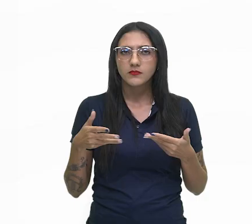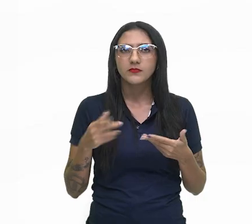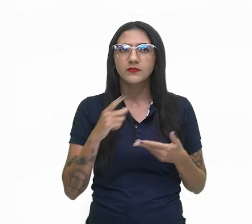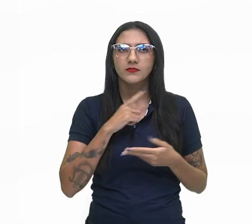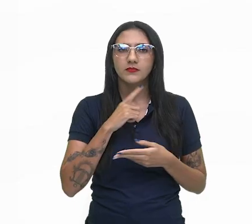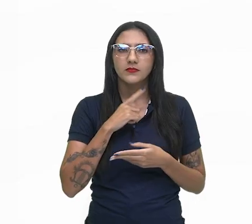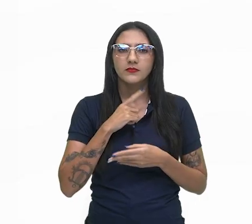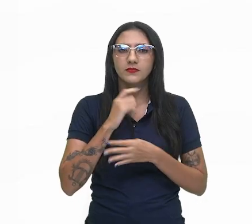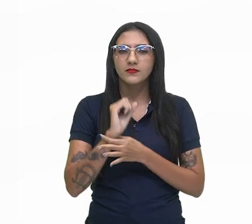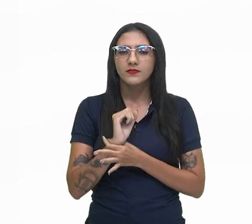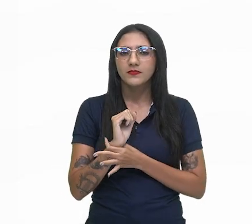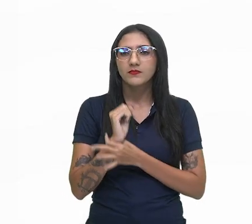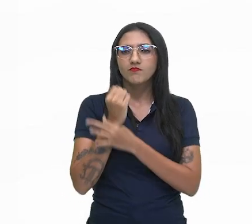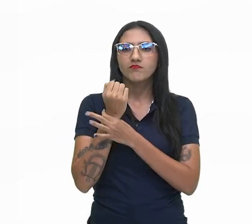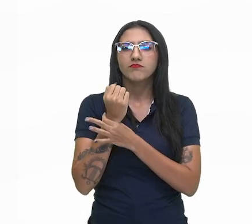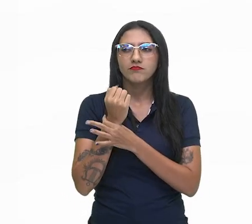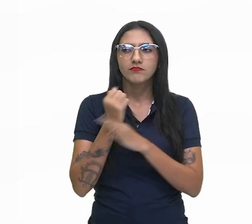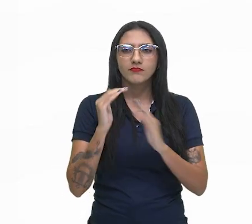Se